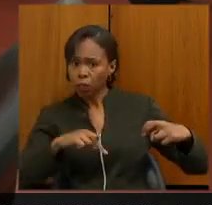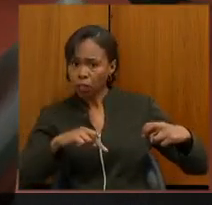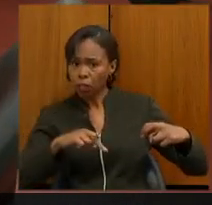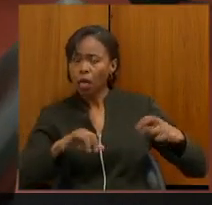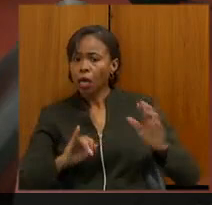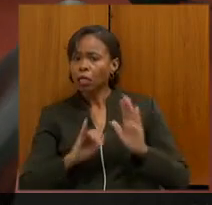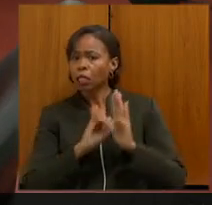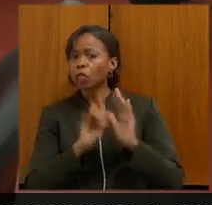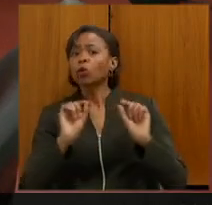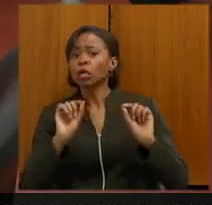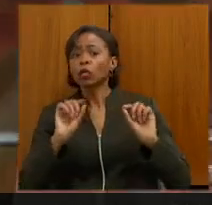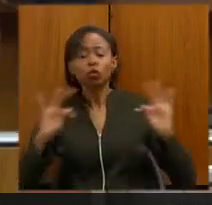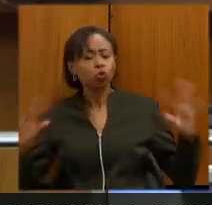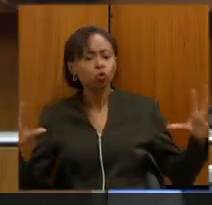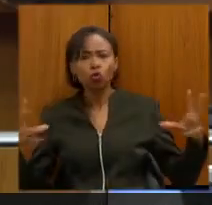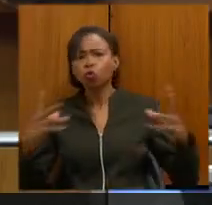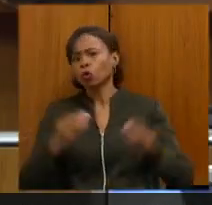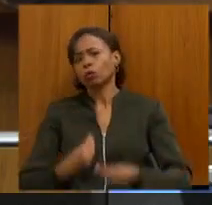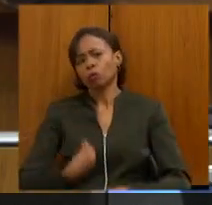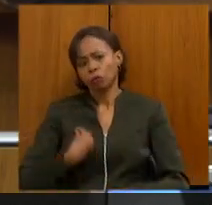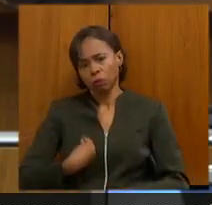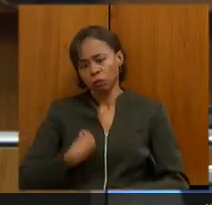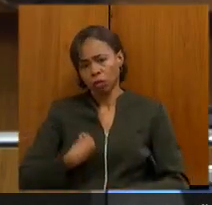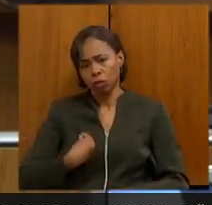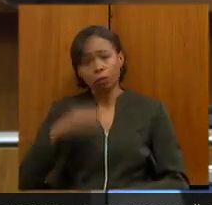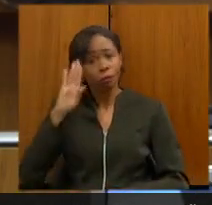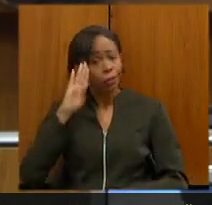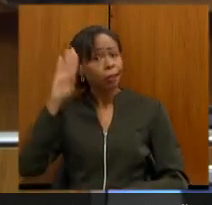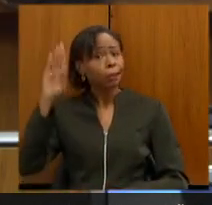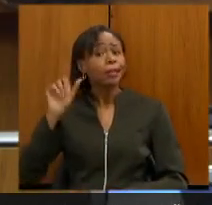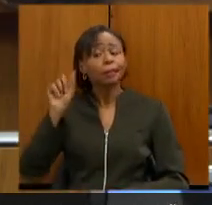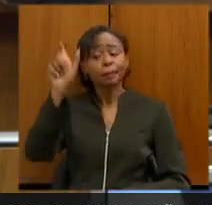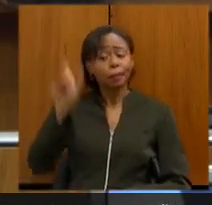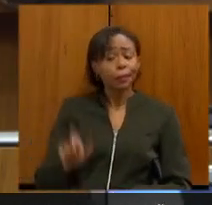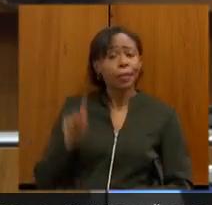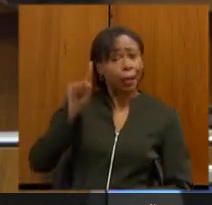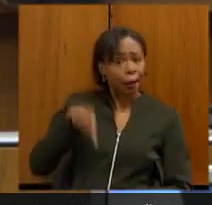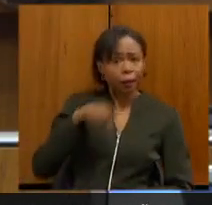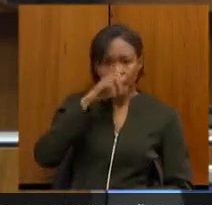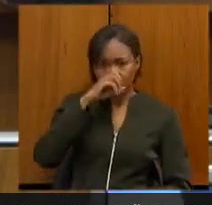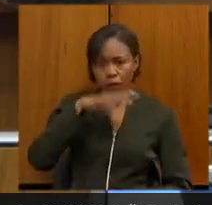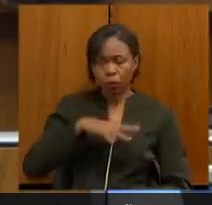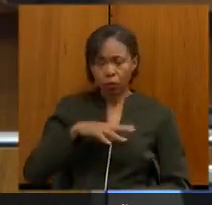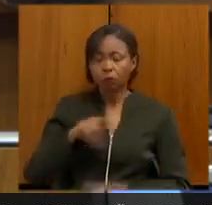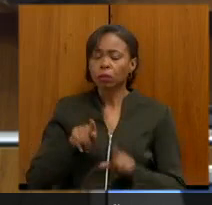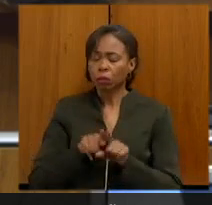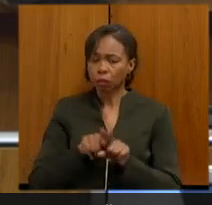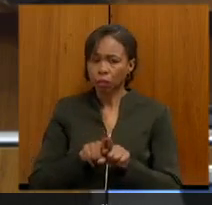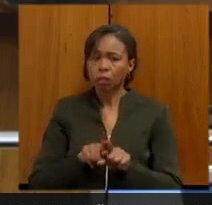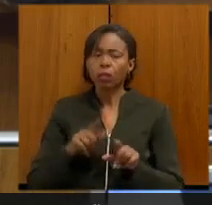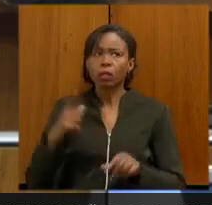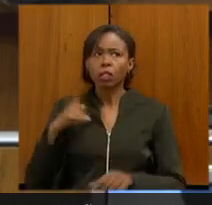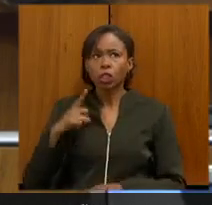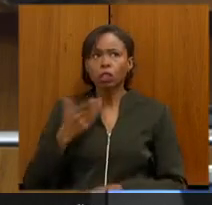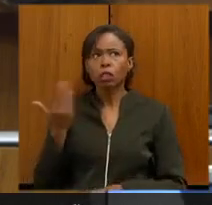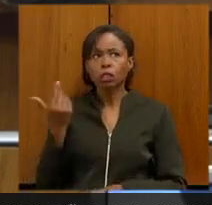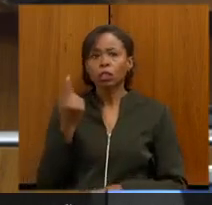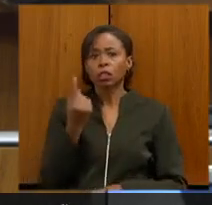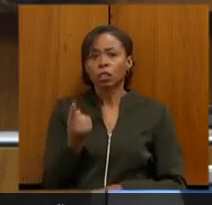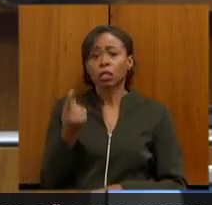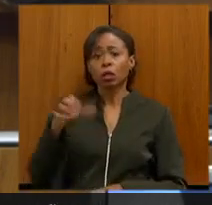tem que ter todo mundo lá sobretudo queremos violadores É mas tem que ir e olha tinha